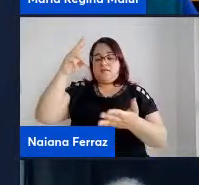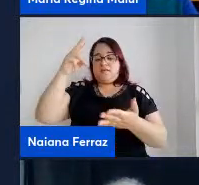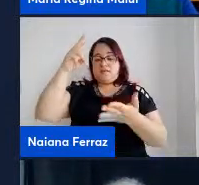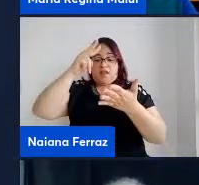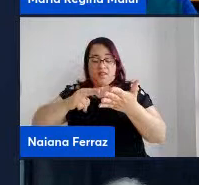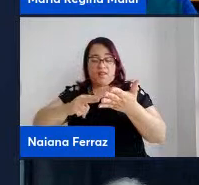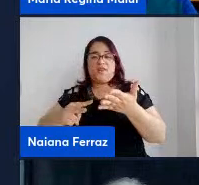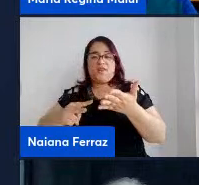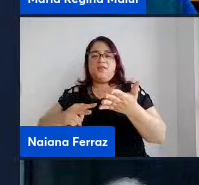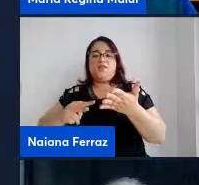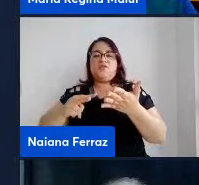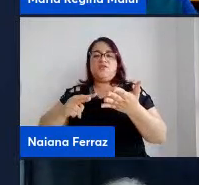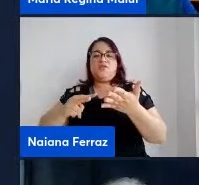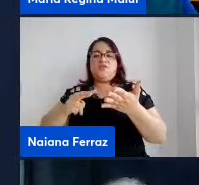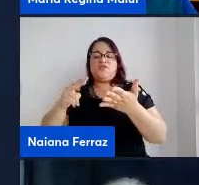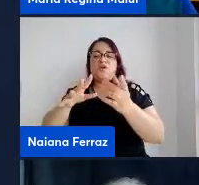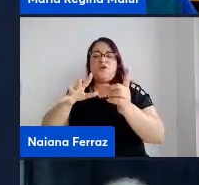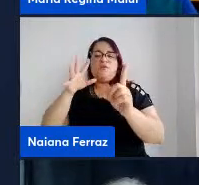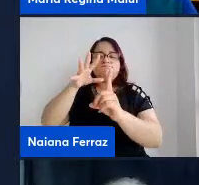psicologia.